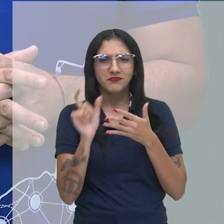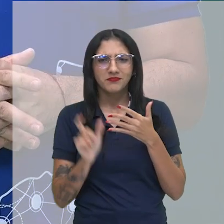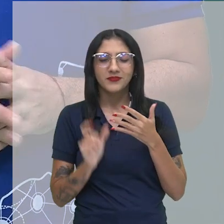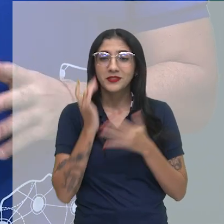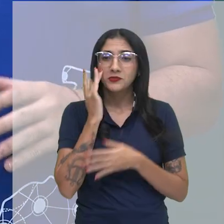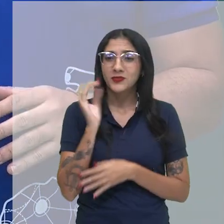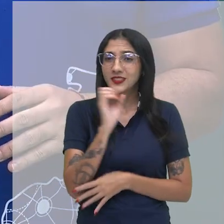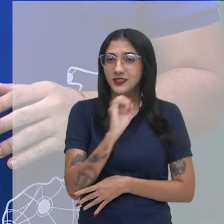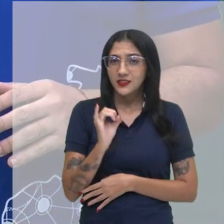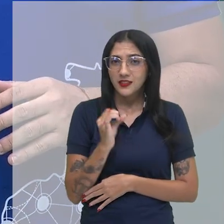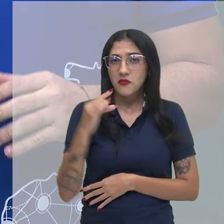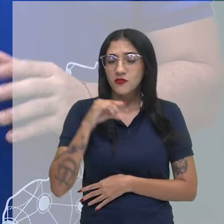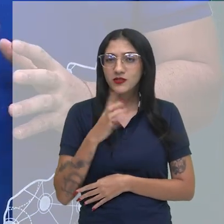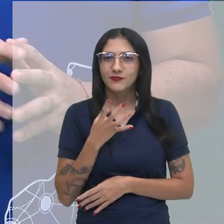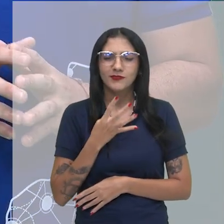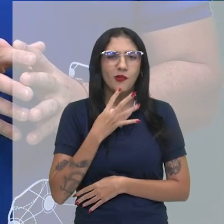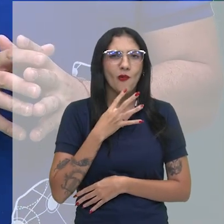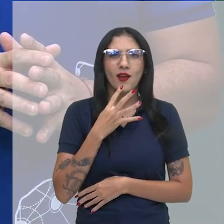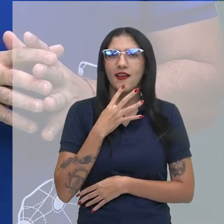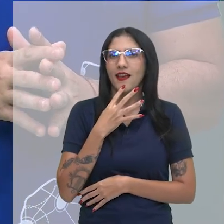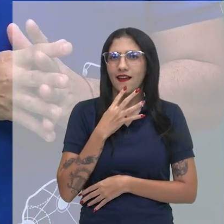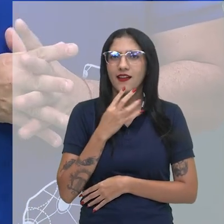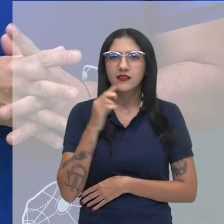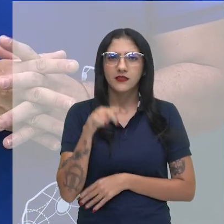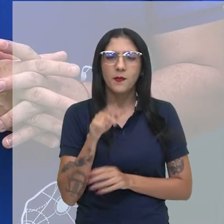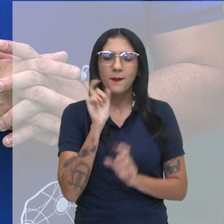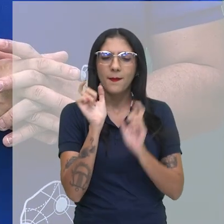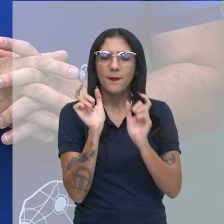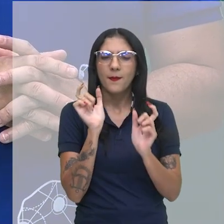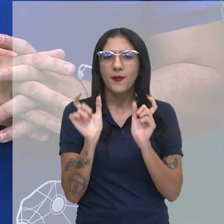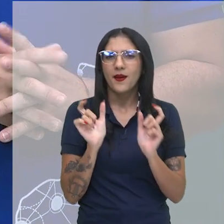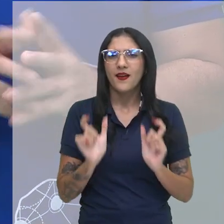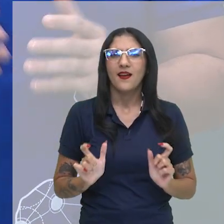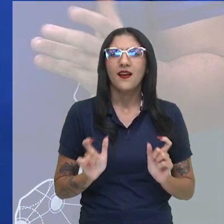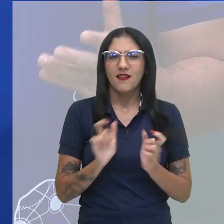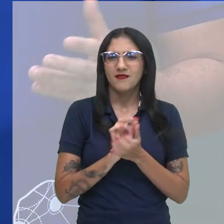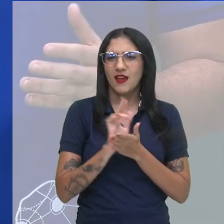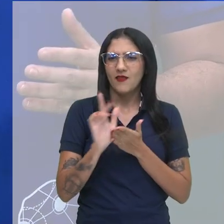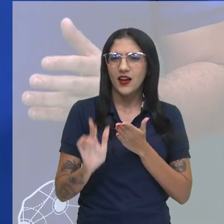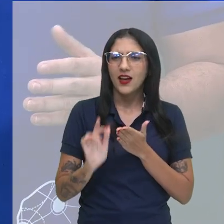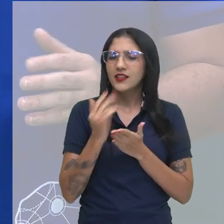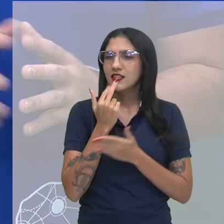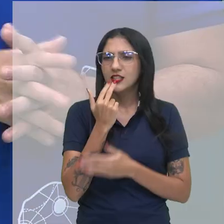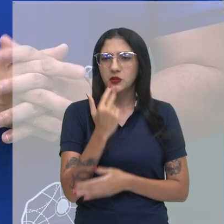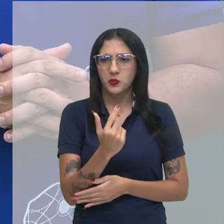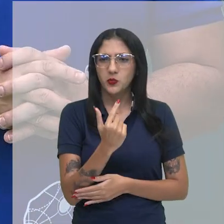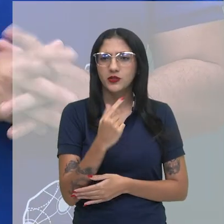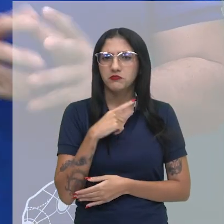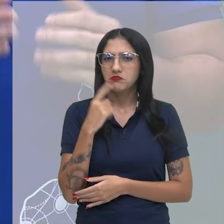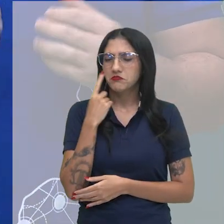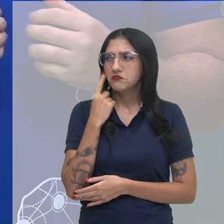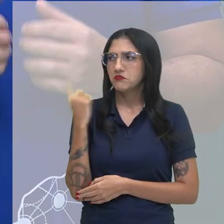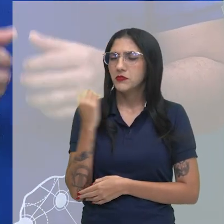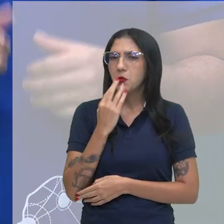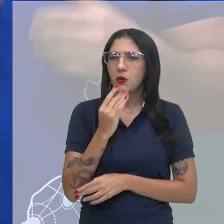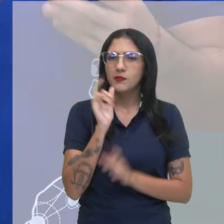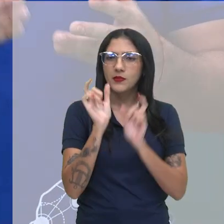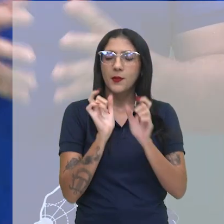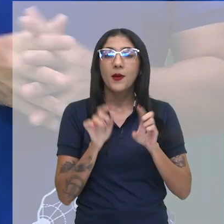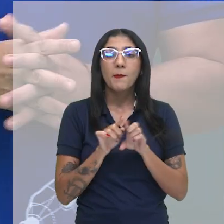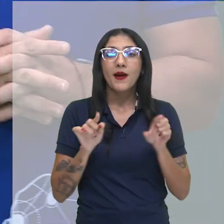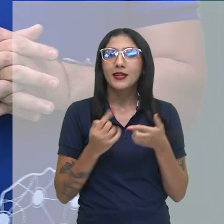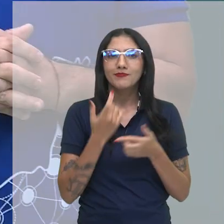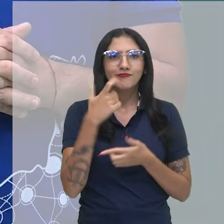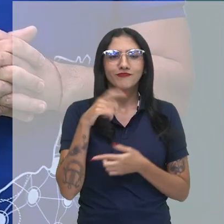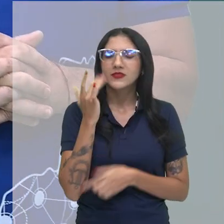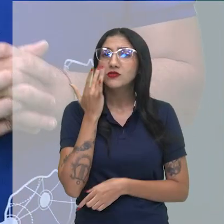estão familiarizados com estas palavras aqui, com essas languages que estão aqui ao meu lado, mas eu não sabia que o